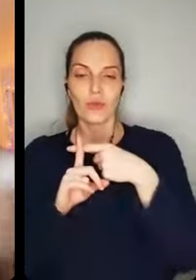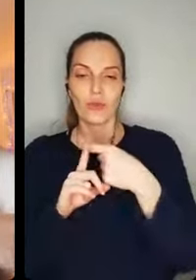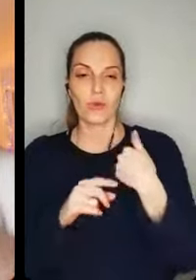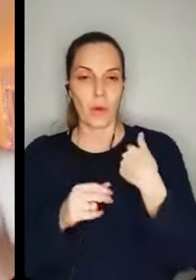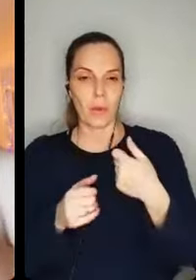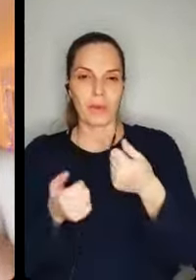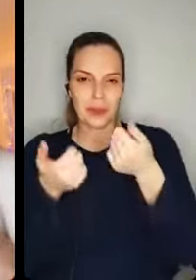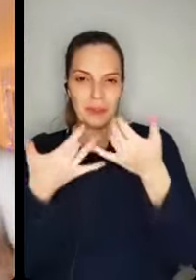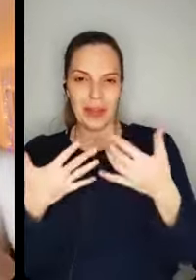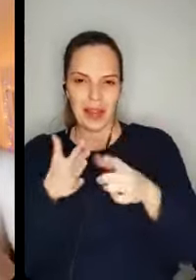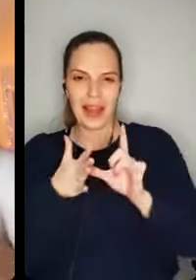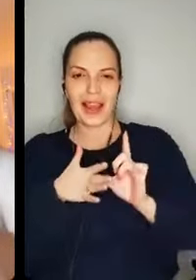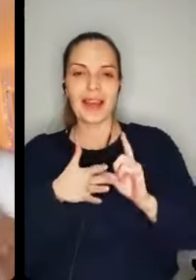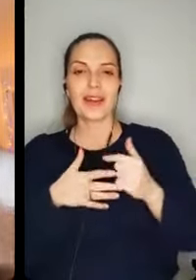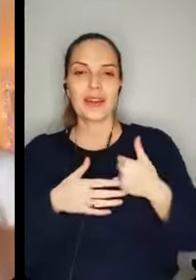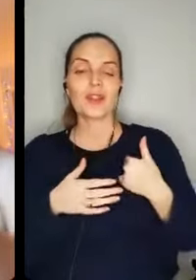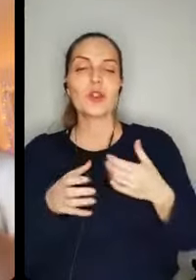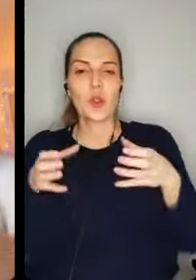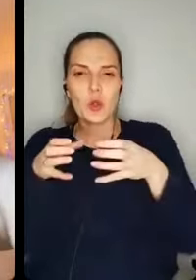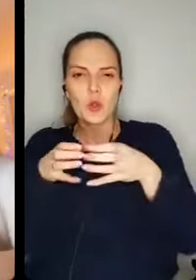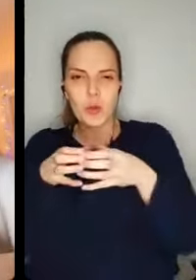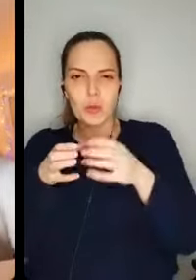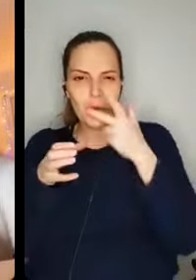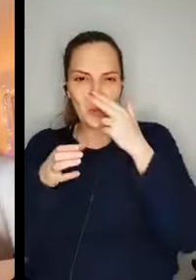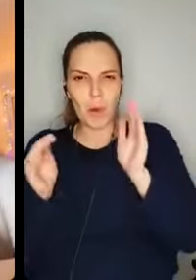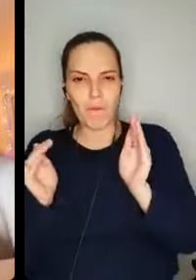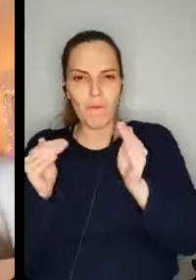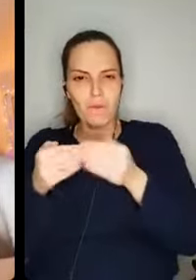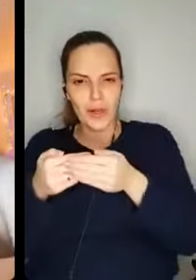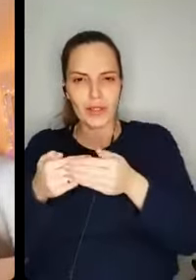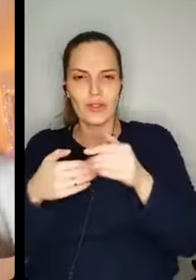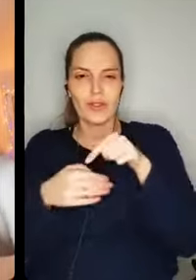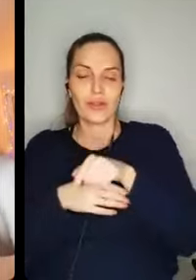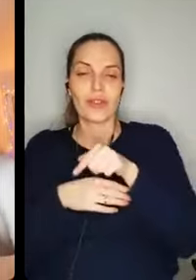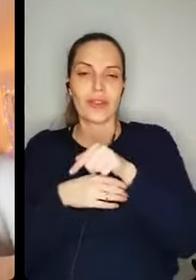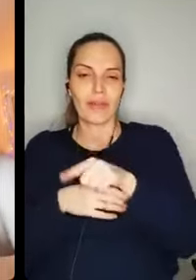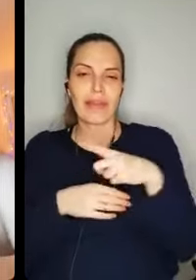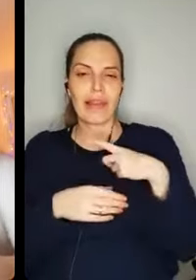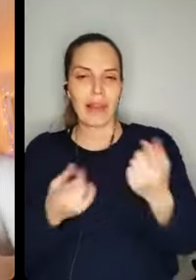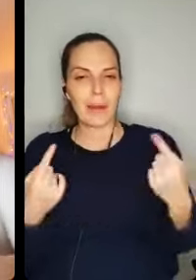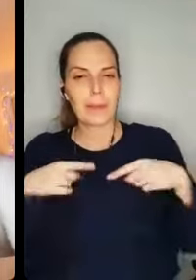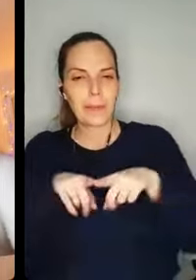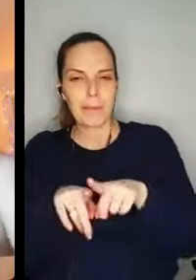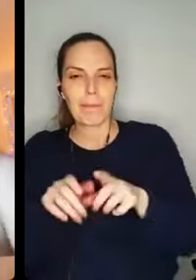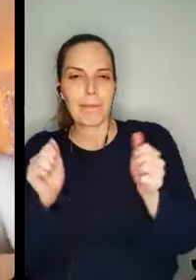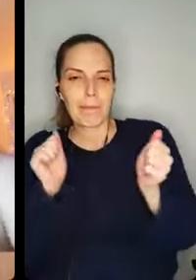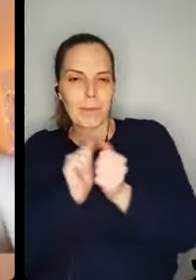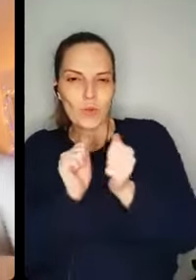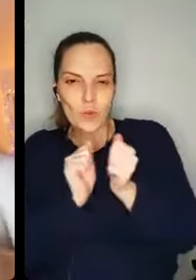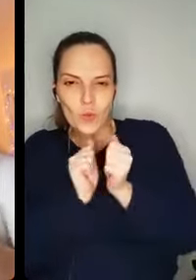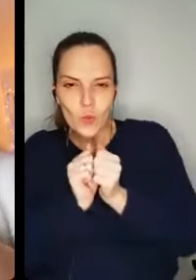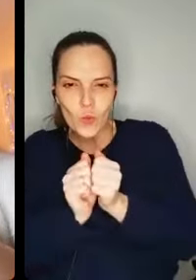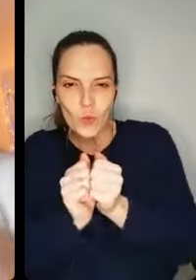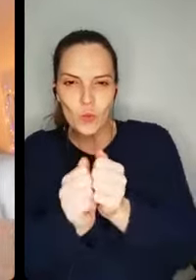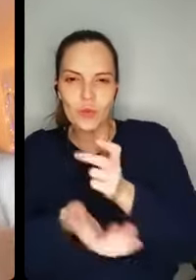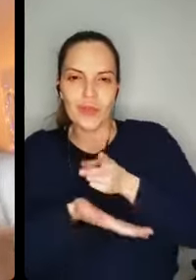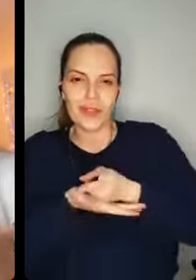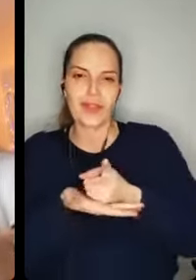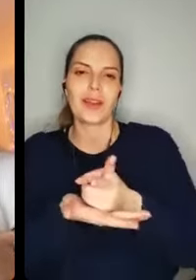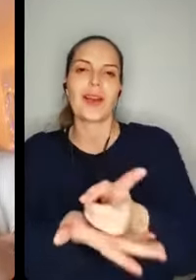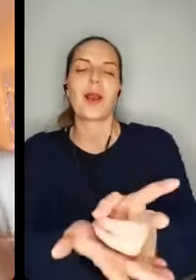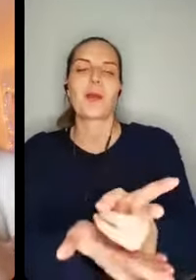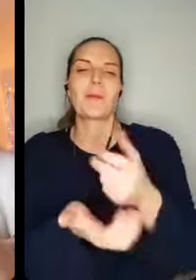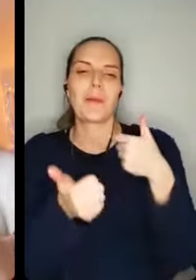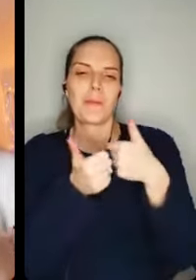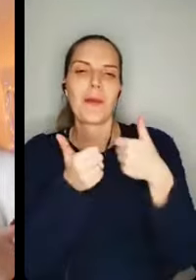gente ter uma turma fechada, acaba tendo bastante parceria e proximidade, assim, com os colegas. Eu acho que o curso de psicologia